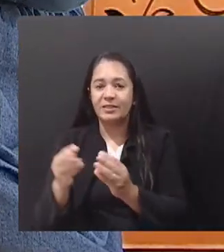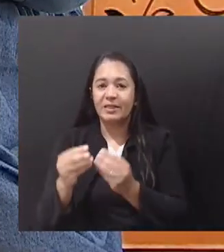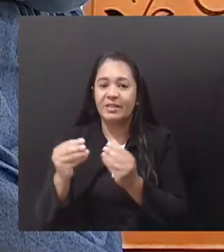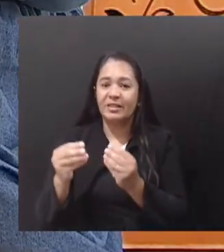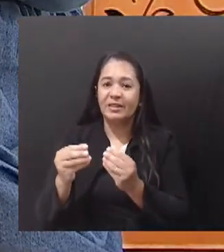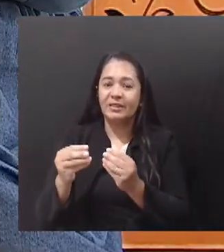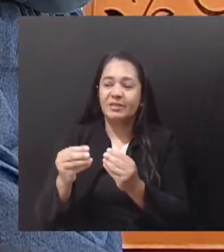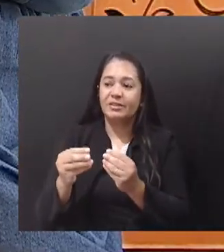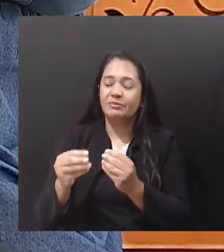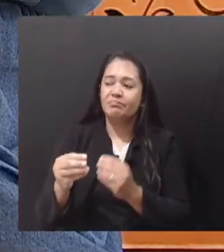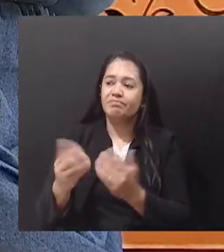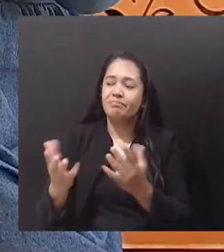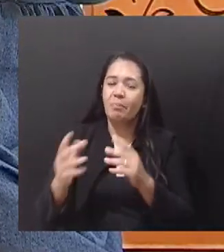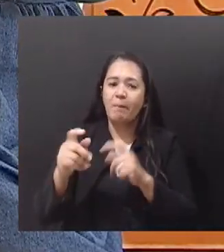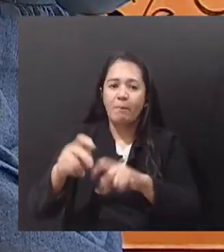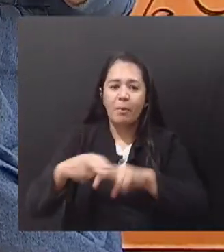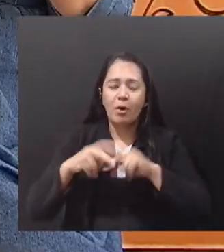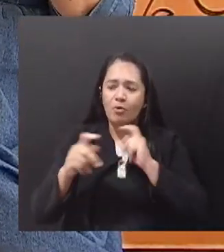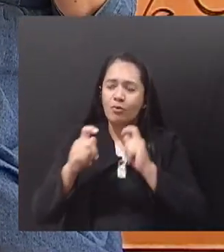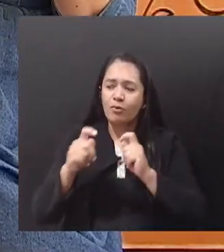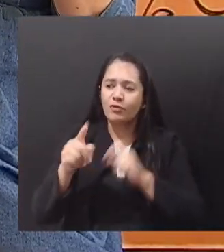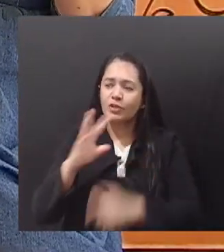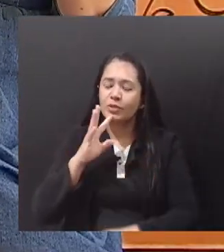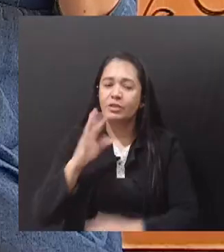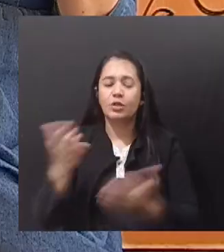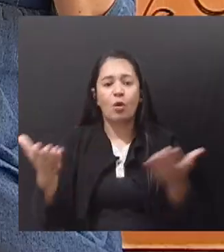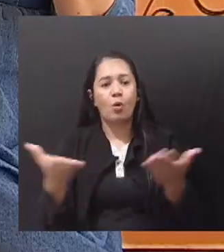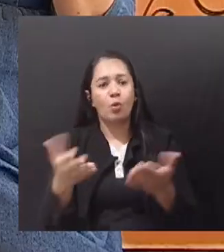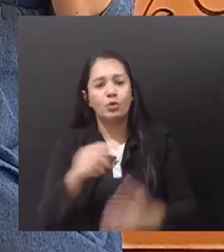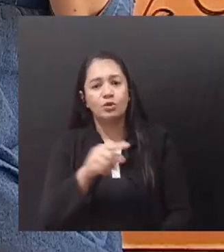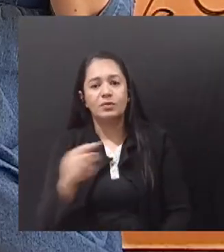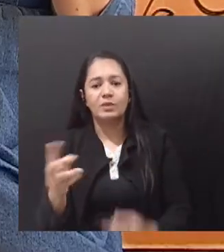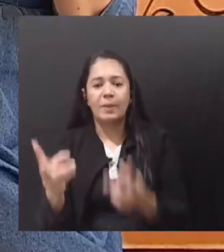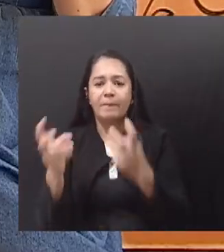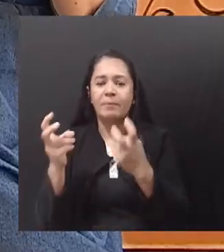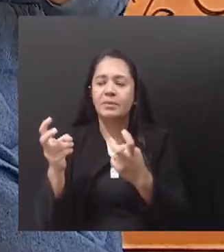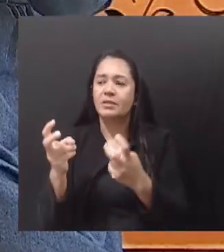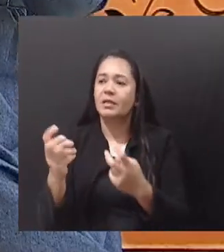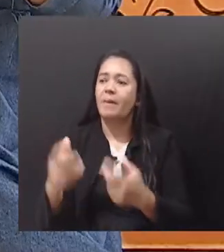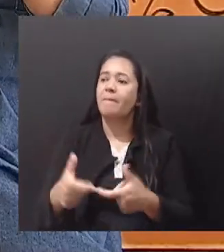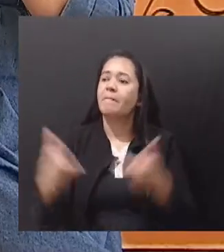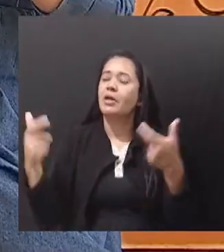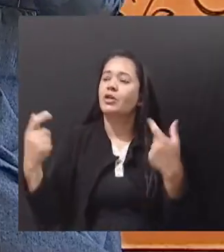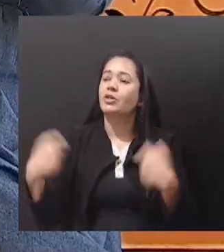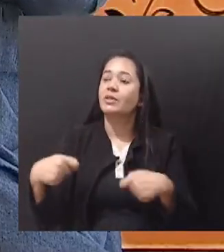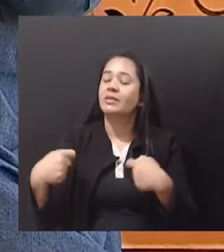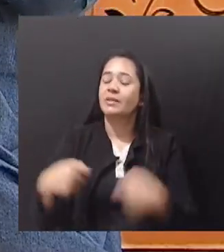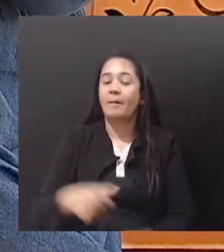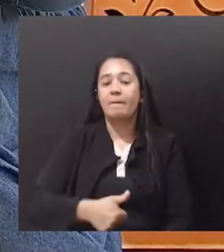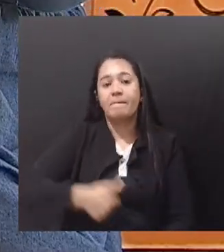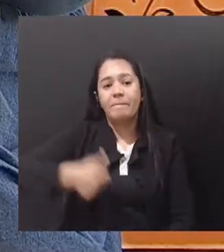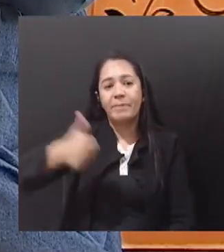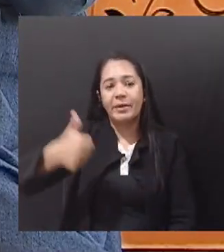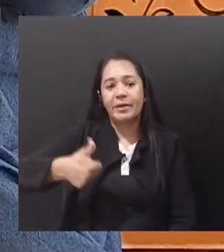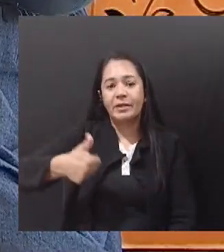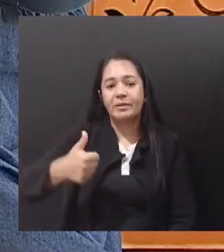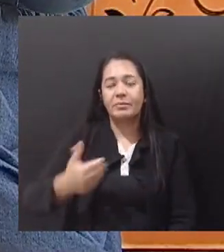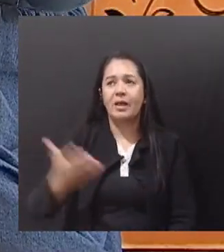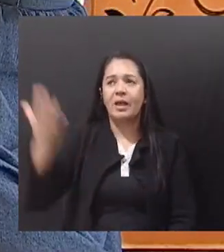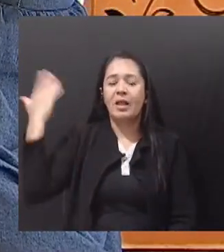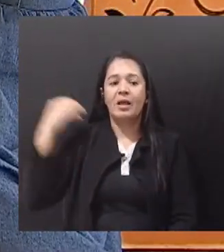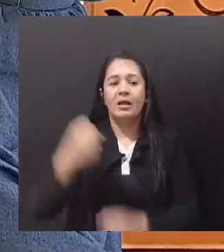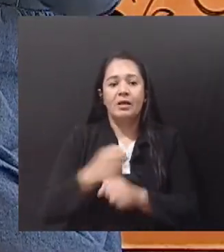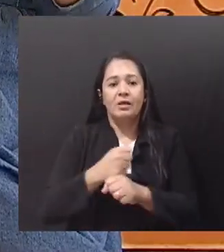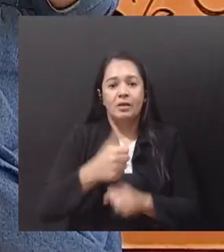diz, o que hoje você vê como uma maior demanda? Primeiro foi lá na década de